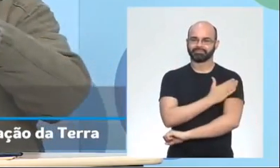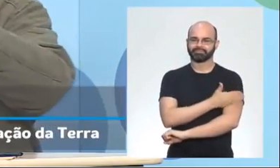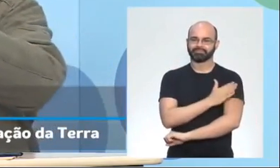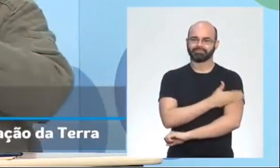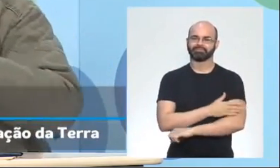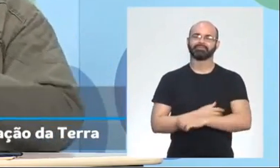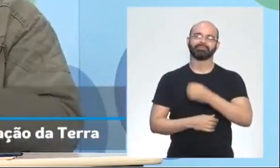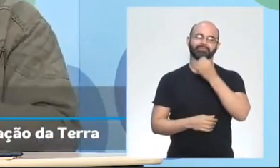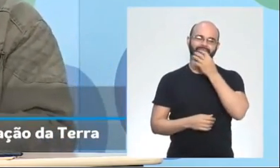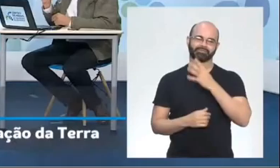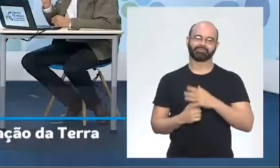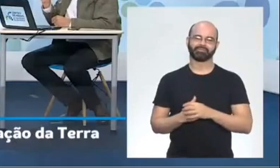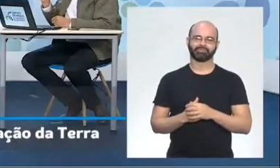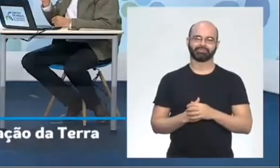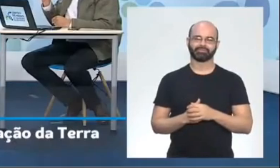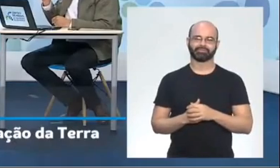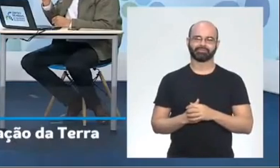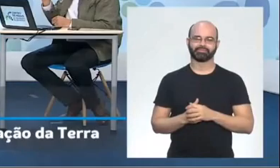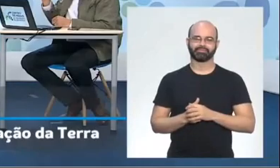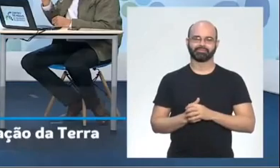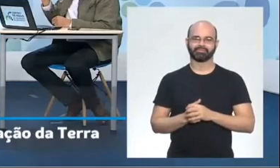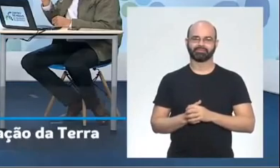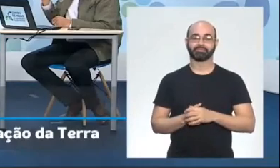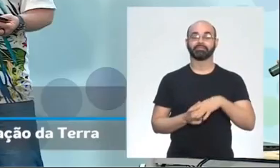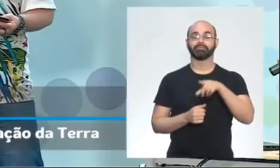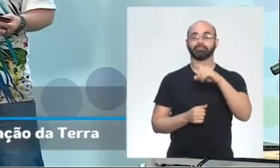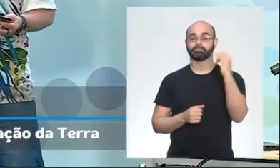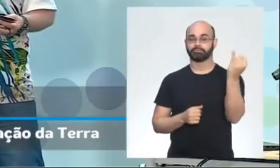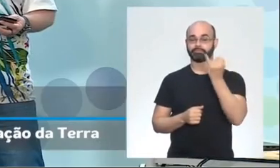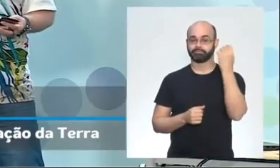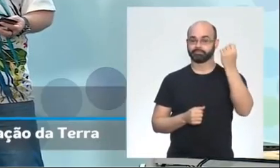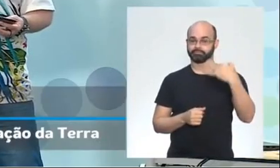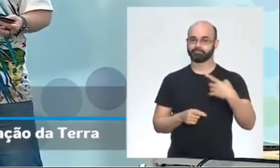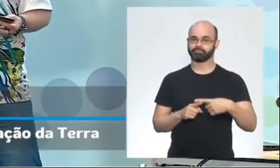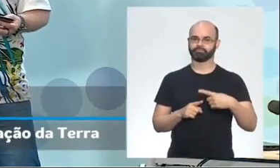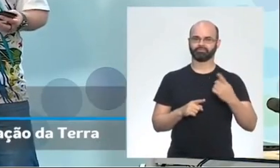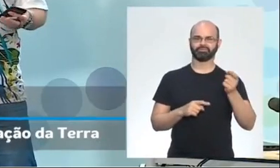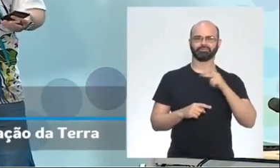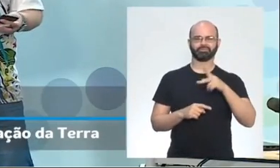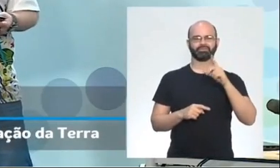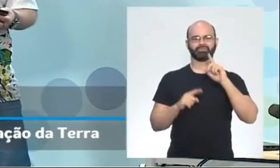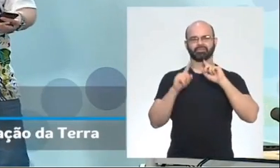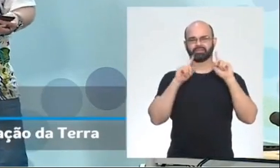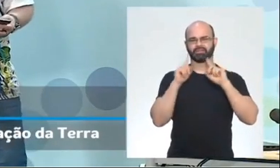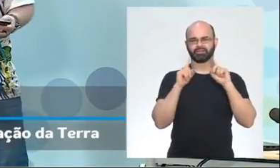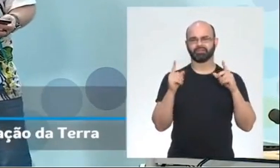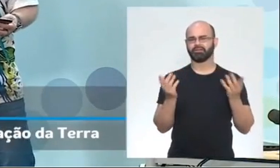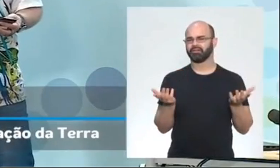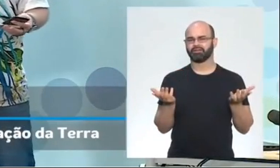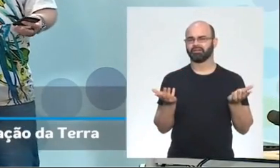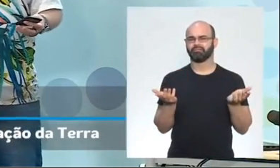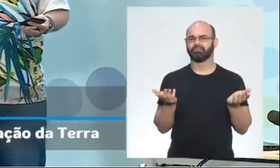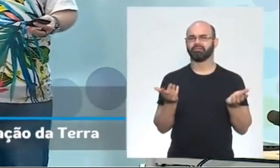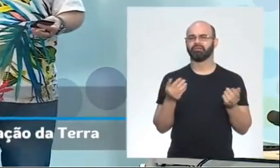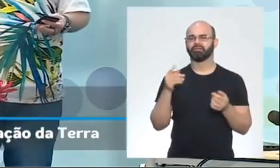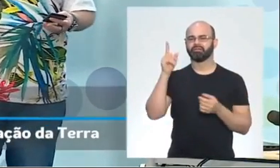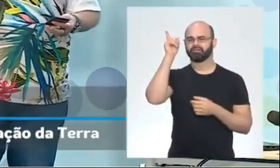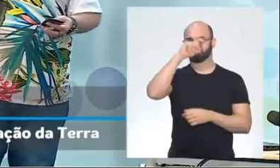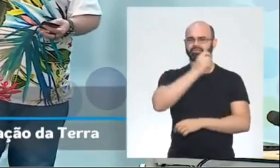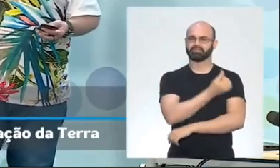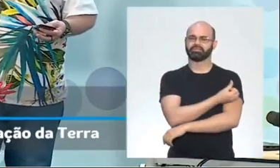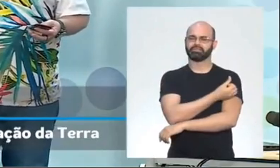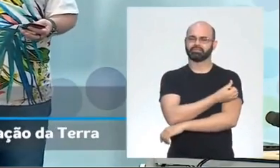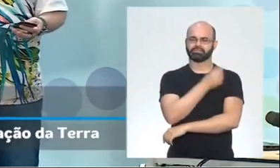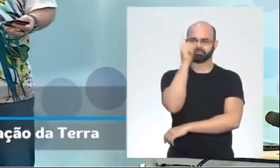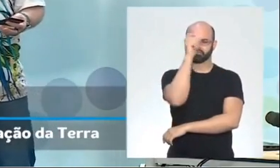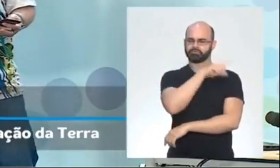ensino-aprendizagem. Carlos, Atividade... Você Sim. colocou um ponto importante. Muitas vezes o professor reclama, essa habilidade não serve, é difícil para o sexto ano. Ela não é